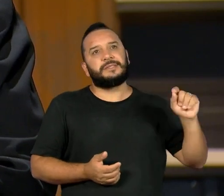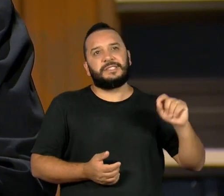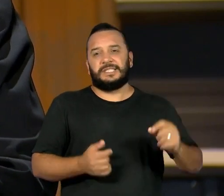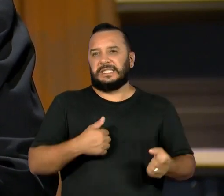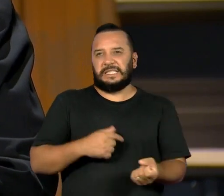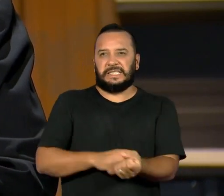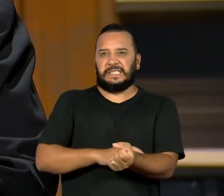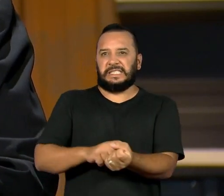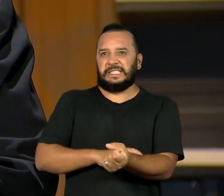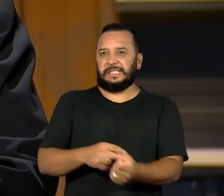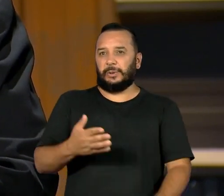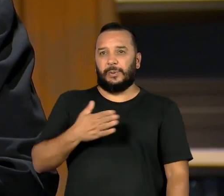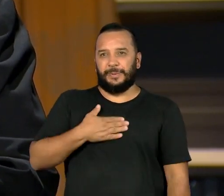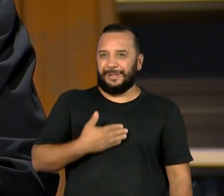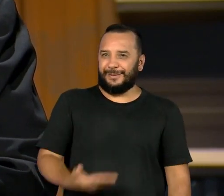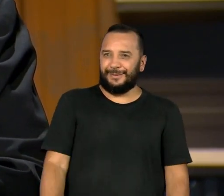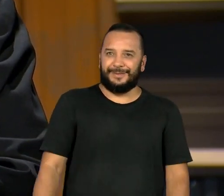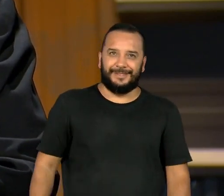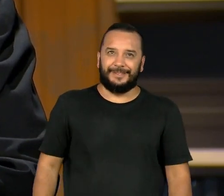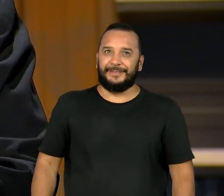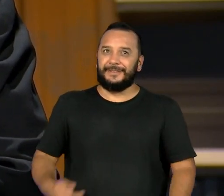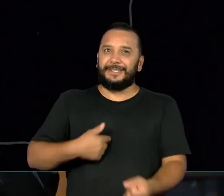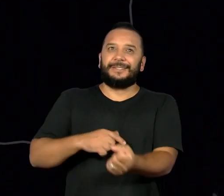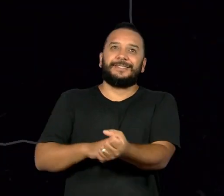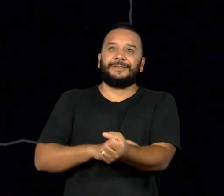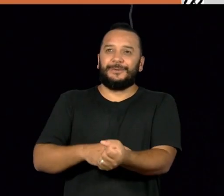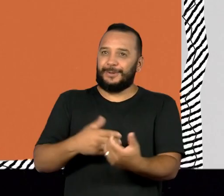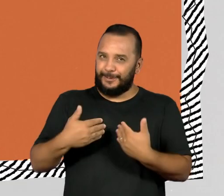irrito comigo mesmo.